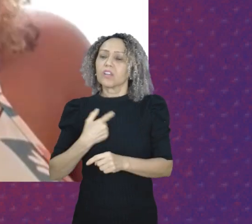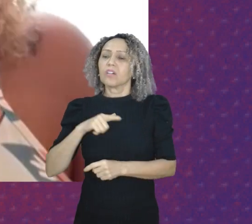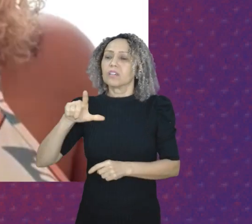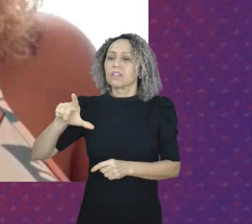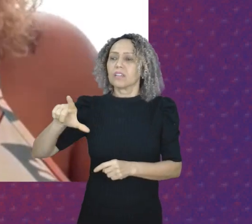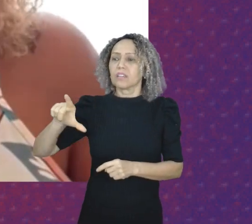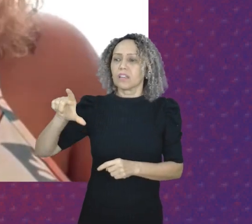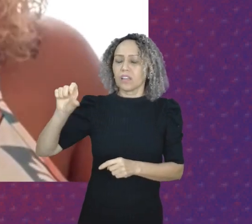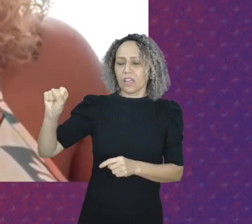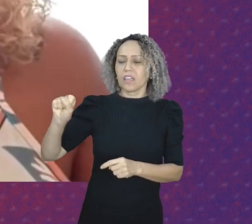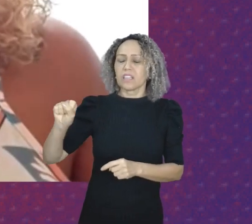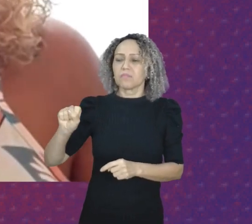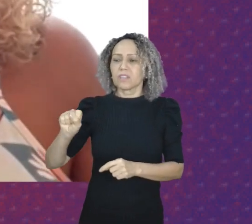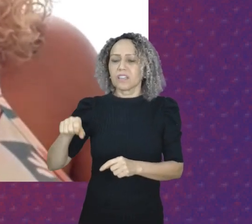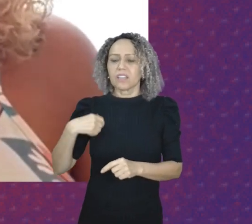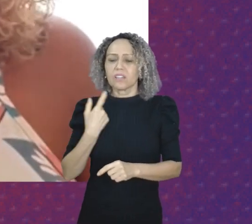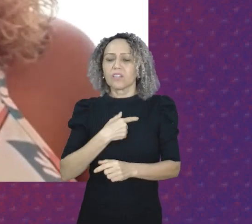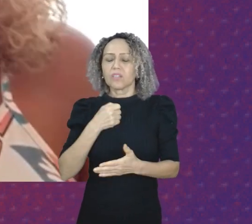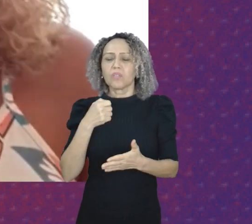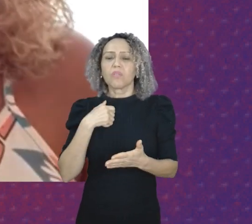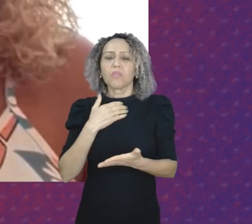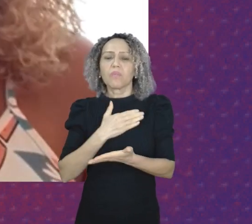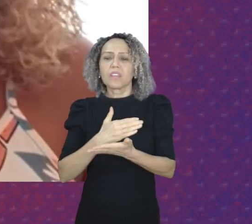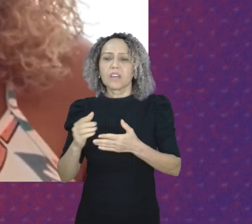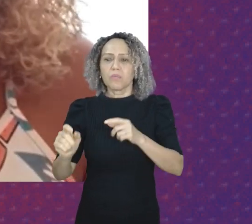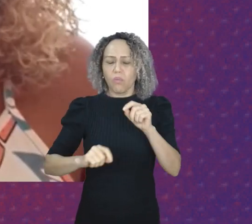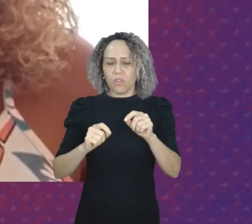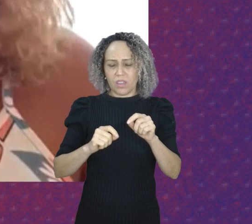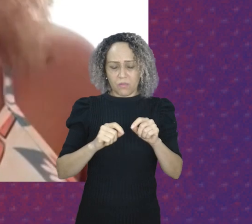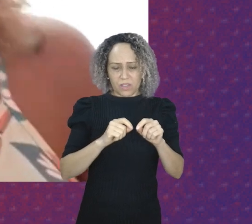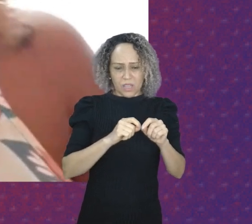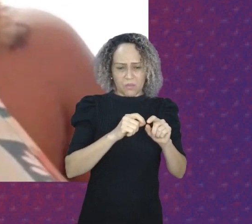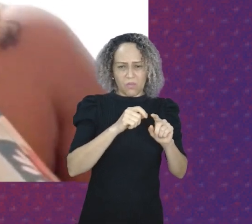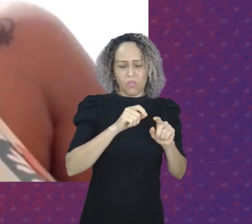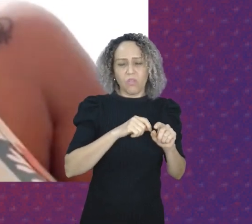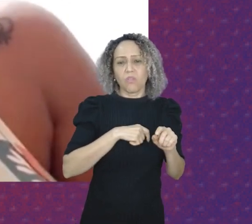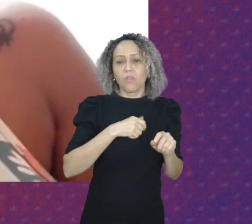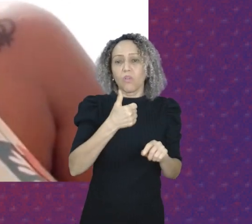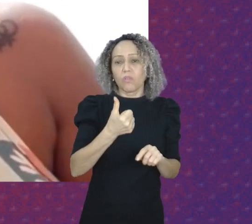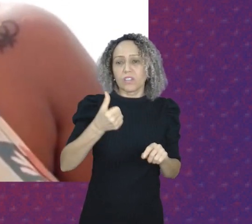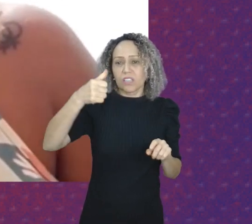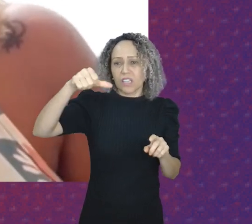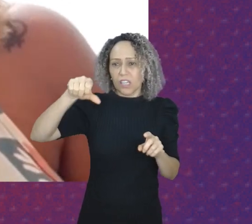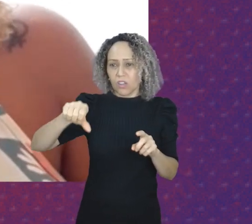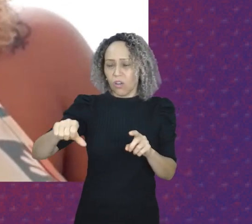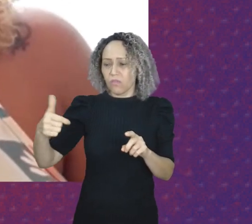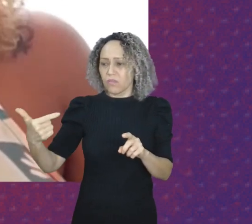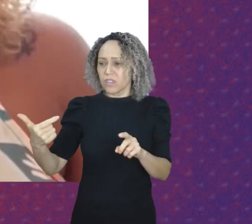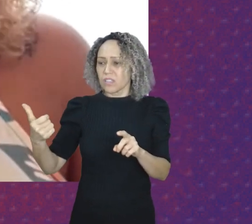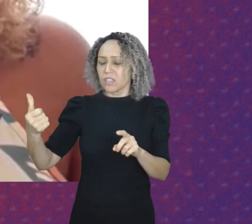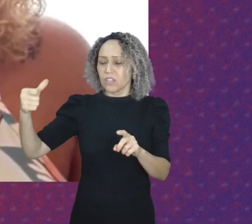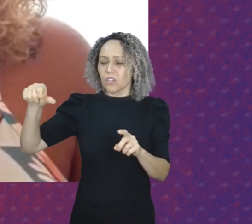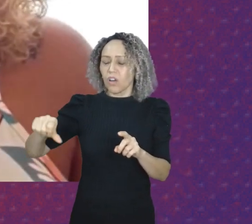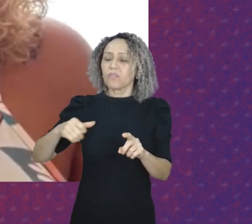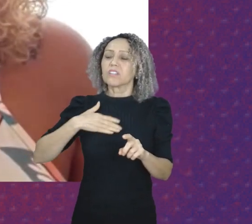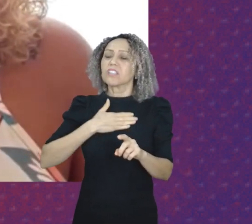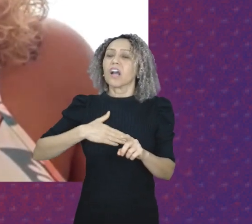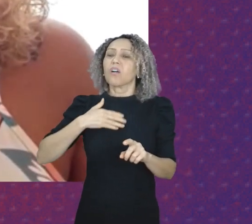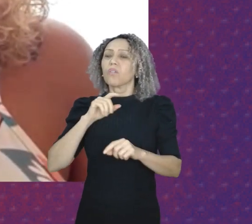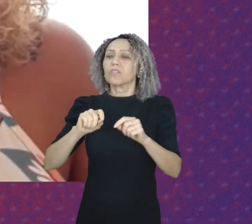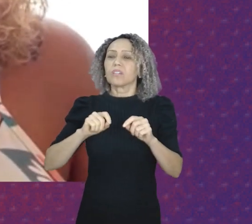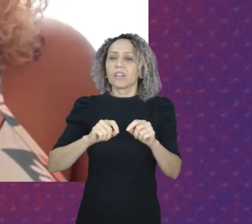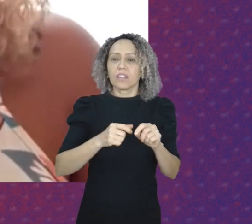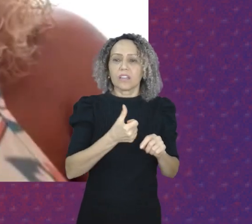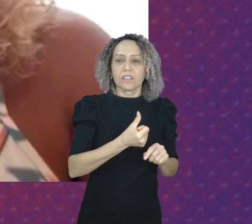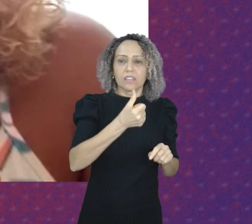nós começamos a massificar o 19 de agosto e o 29 de agosto, né? O 29 de agosto, nós tiramos